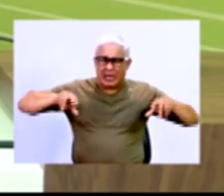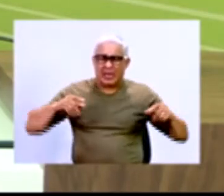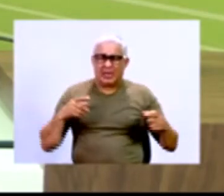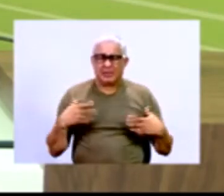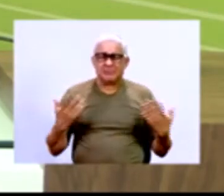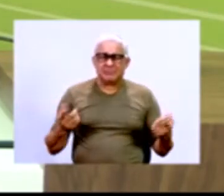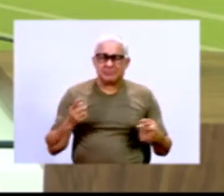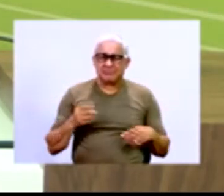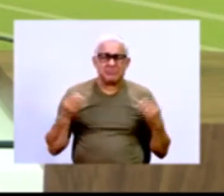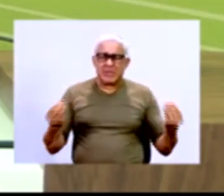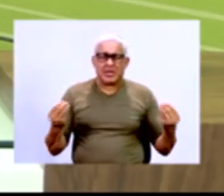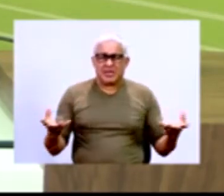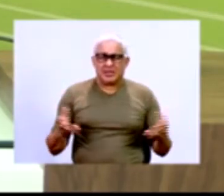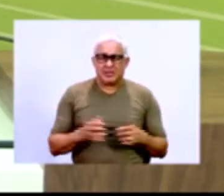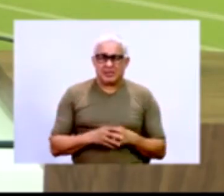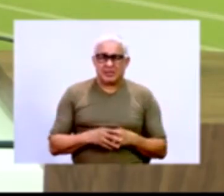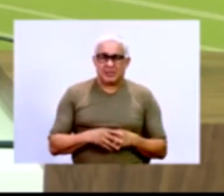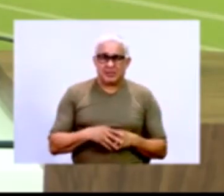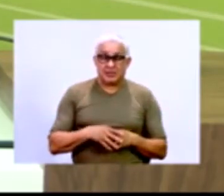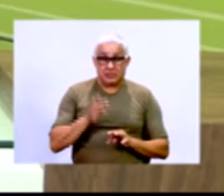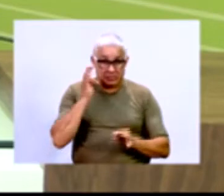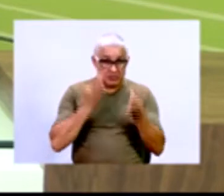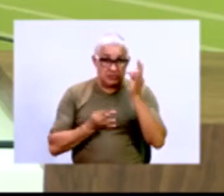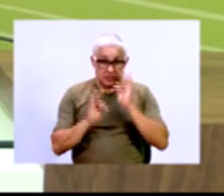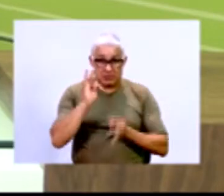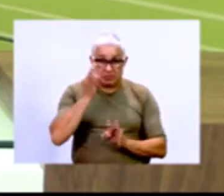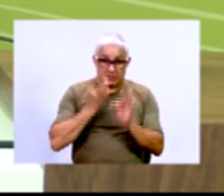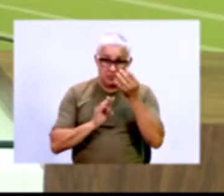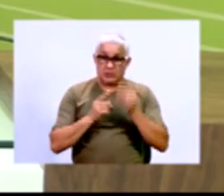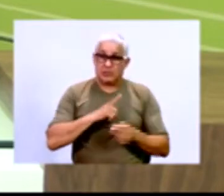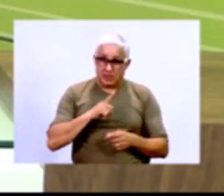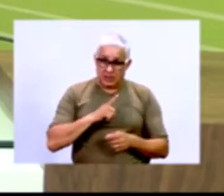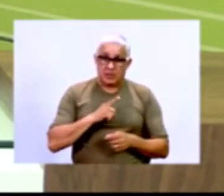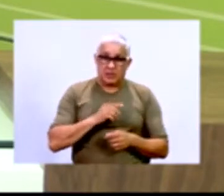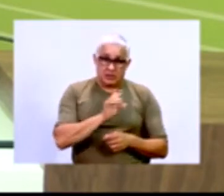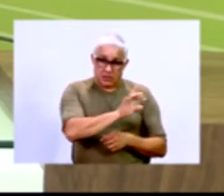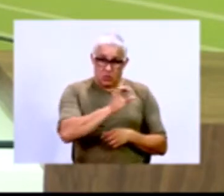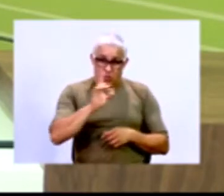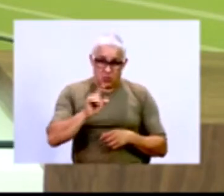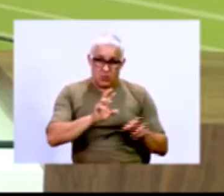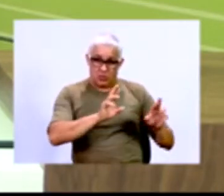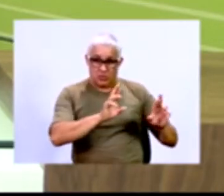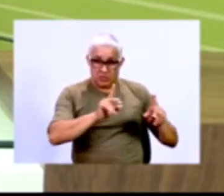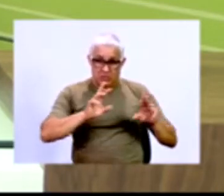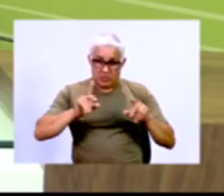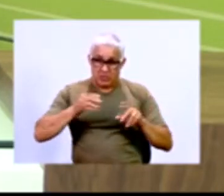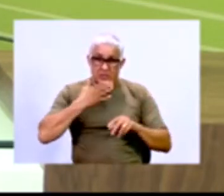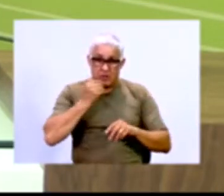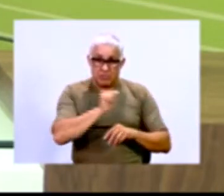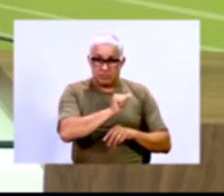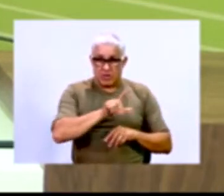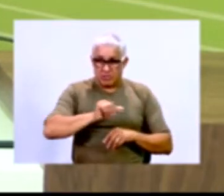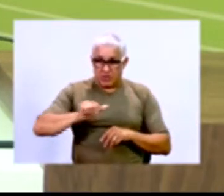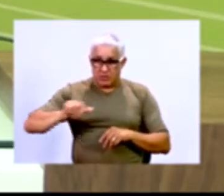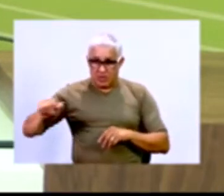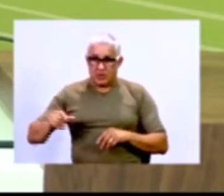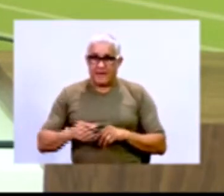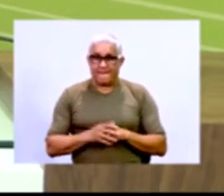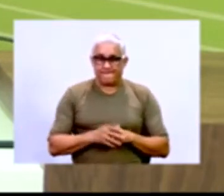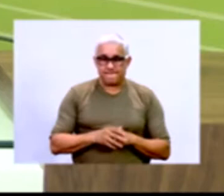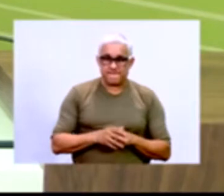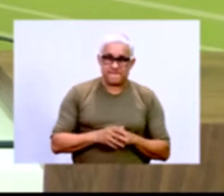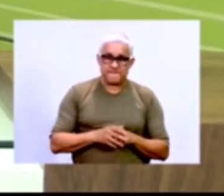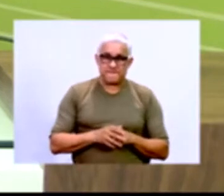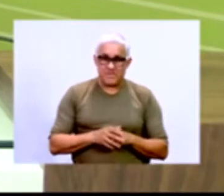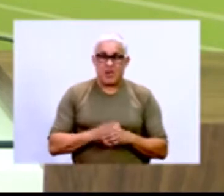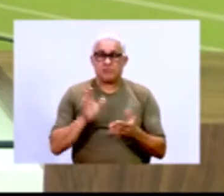a tecnologia está aí, então a cada formato existem as melhorias, vem para suprir uma carência que existia na